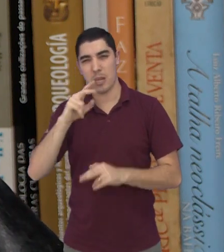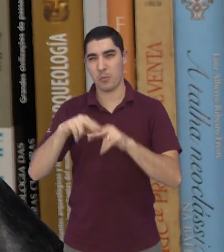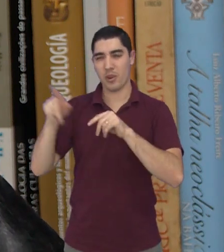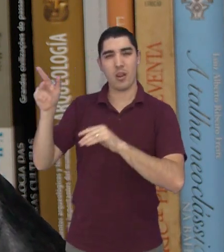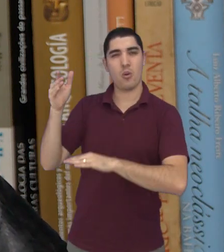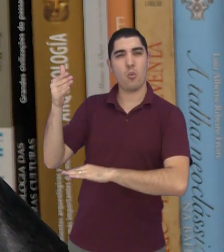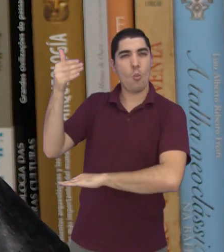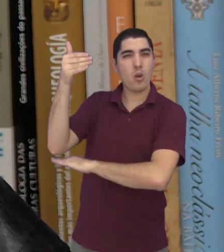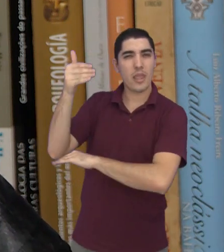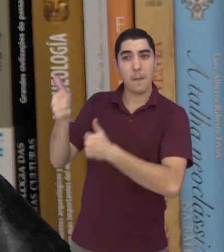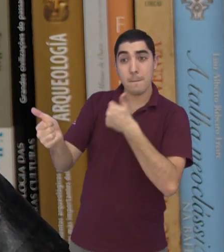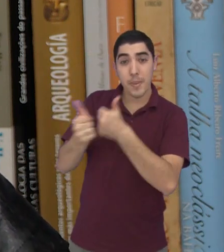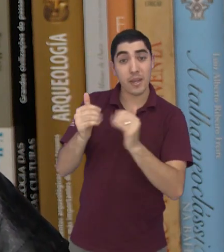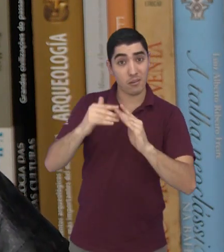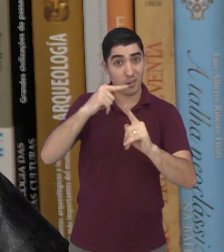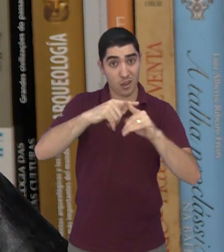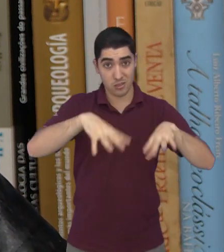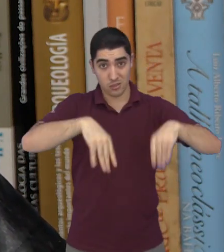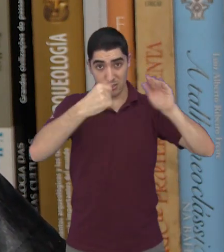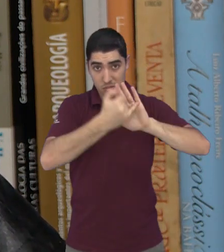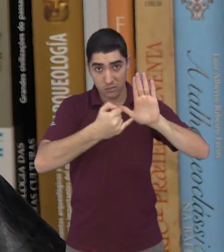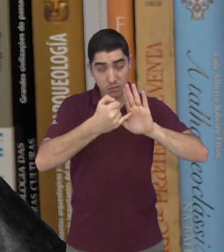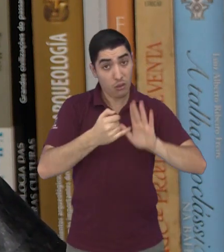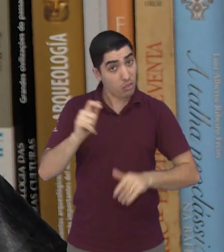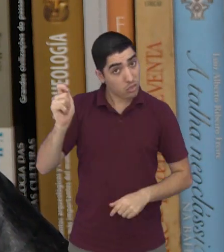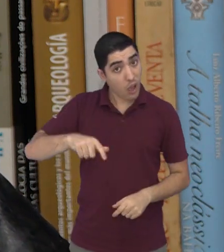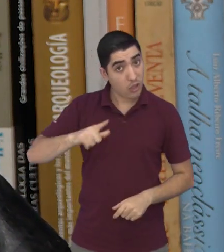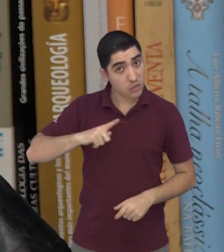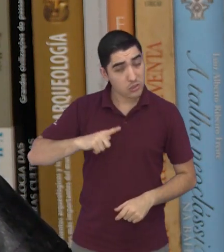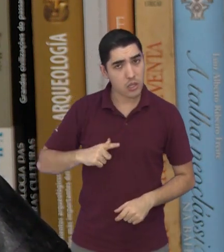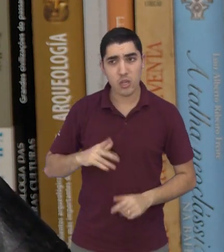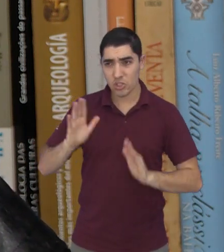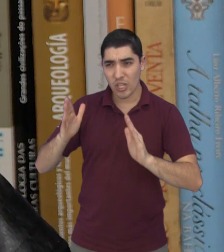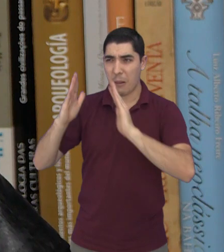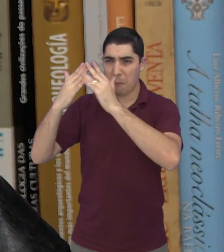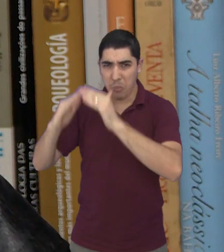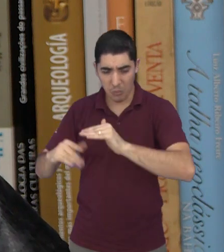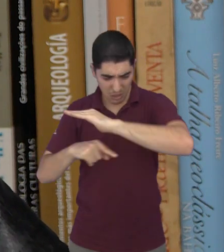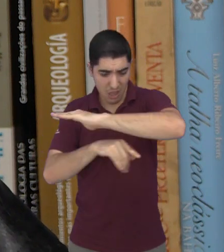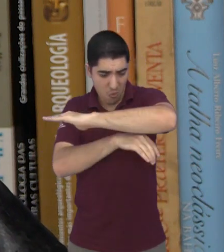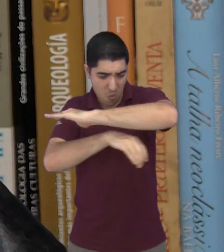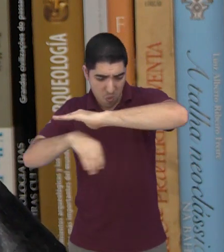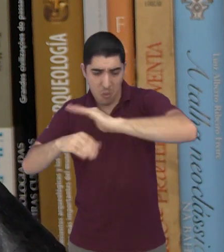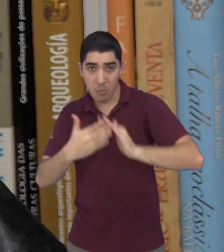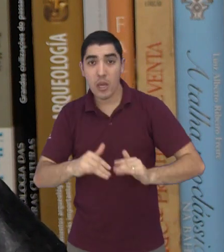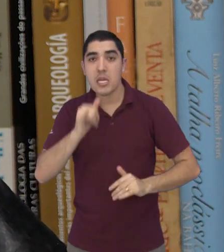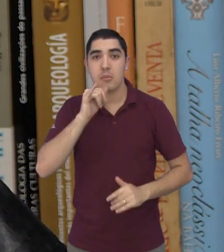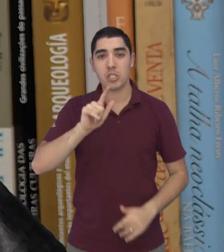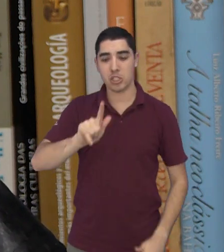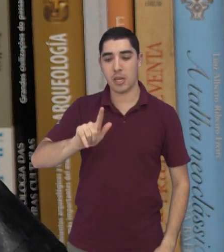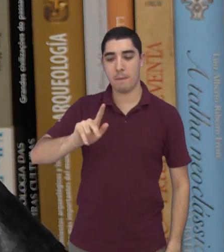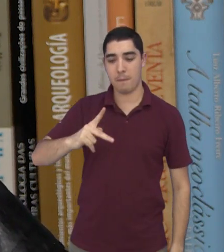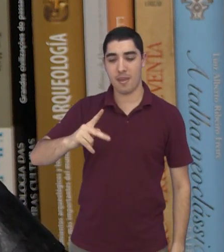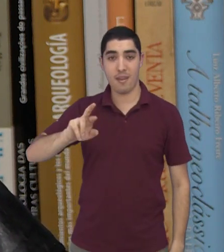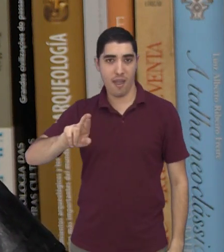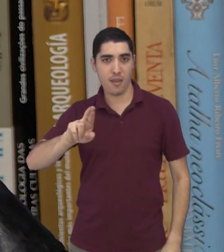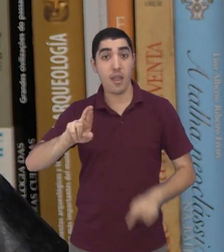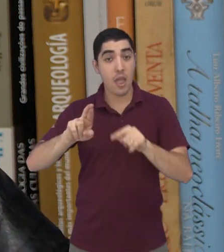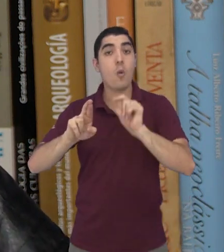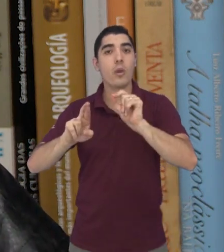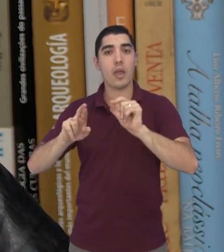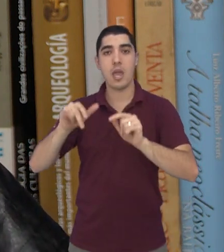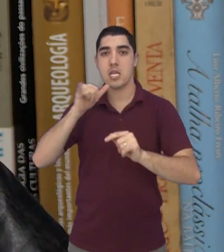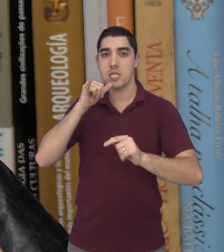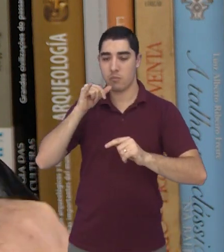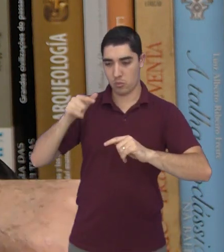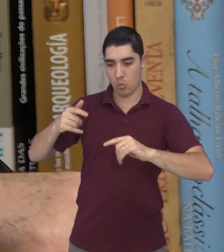frente à Matriz? Tem. Mesmo que tenha sido desmoronado todo, existe tecnologia, GPR, por exemplo. É um radar de penetração no solo.